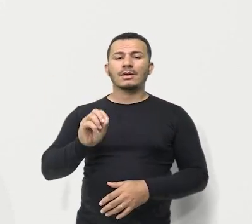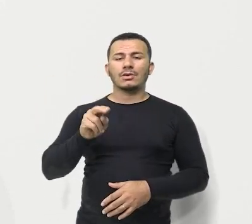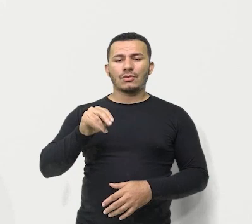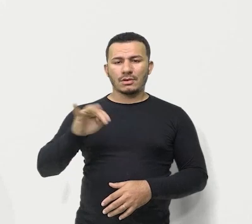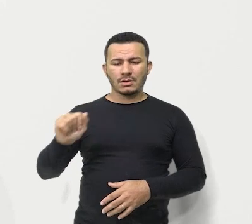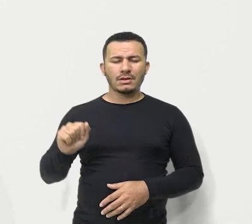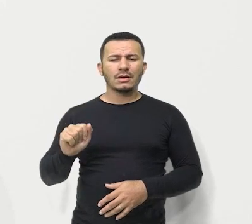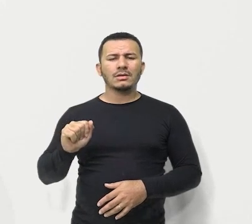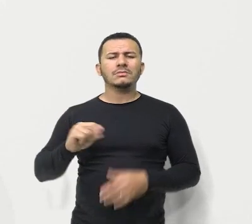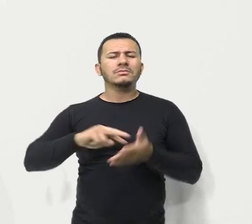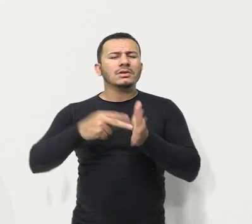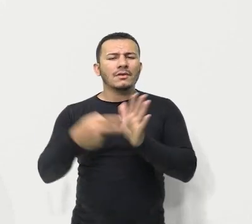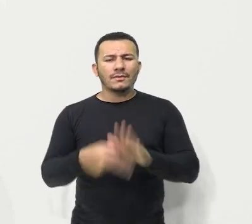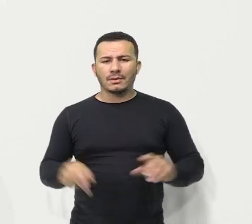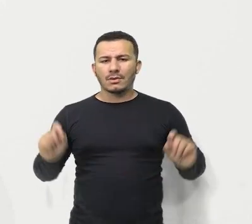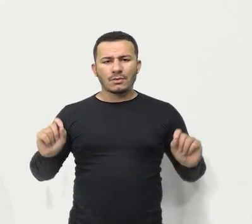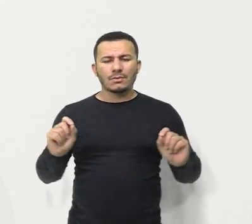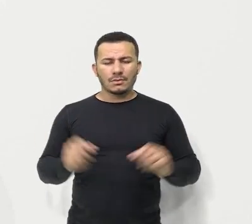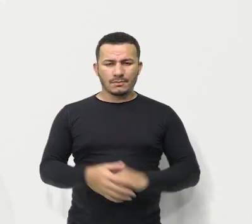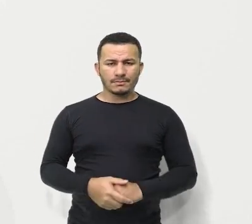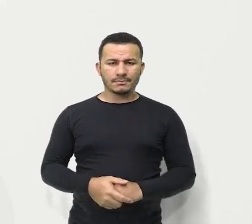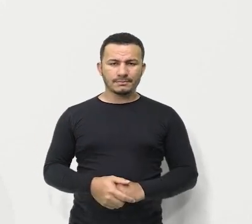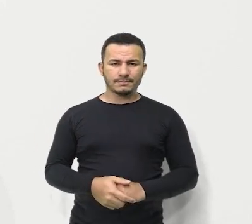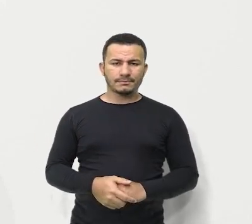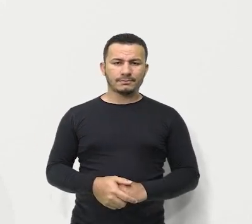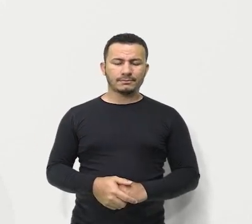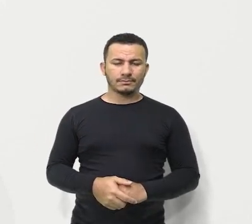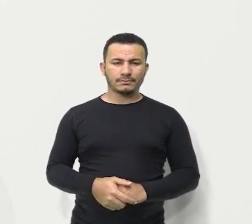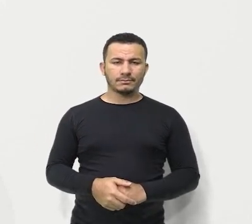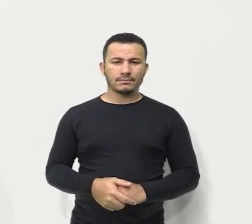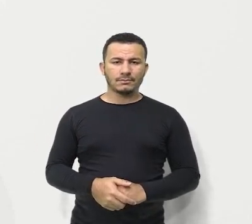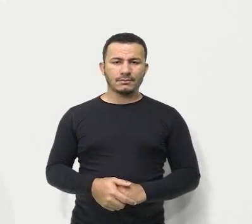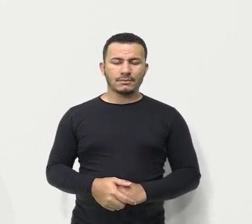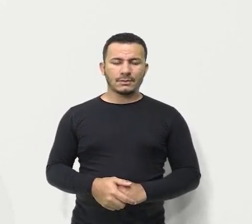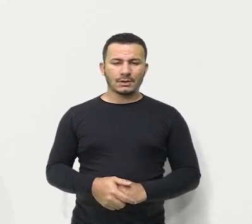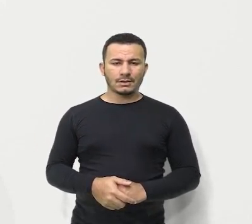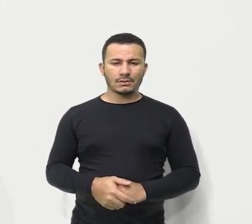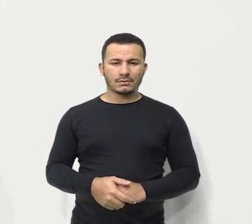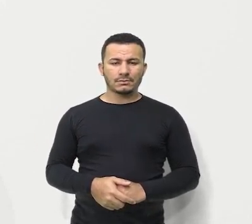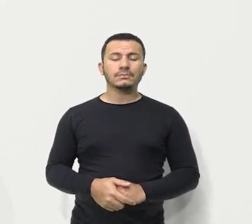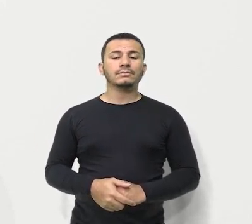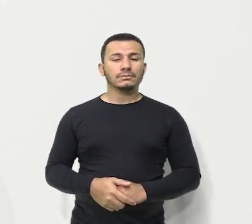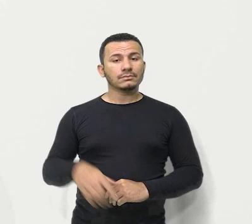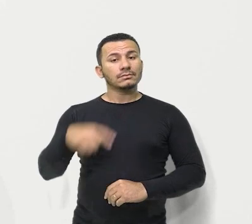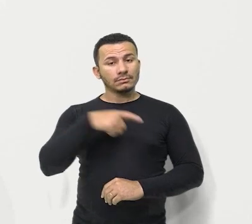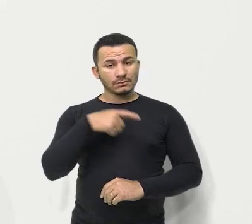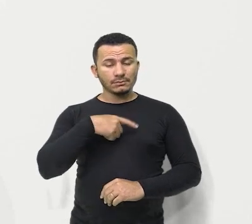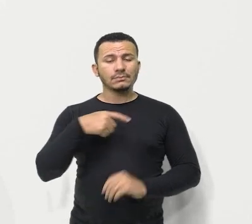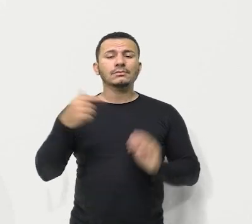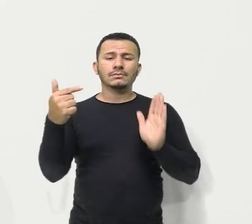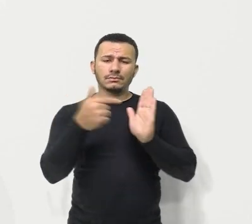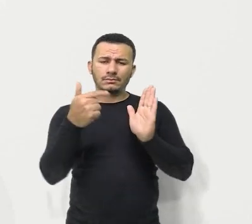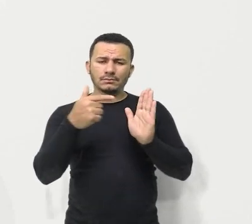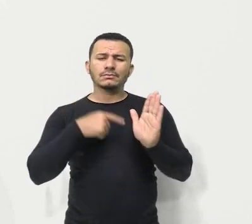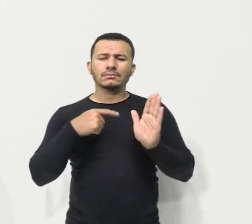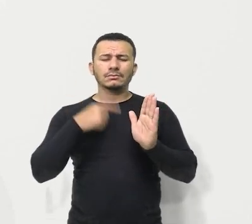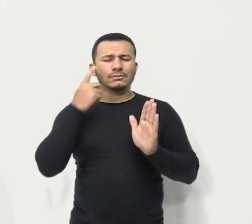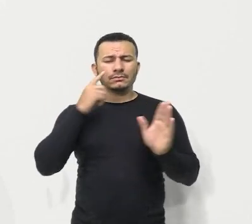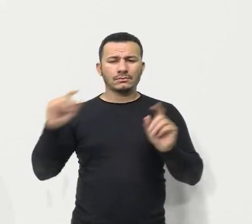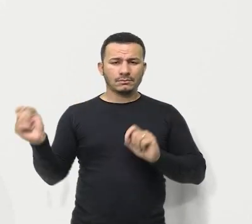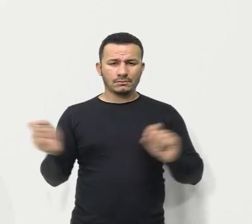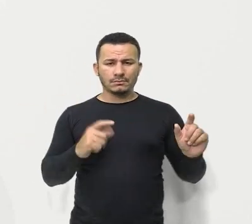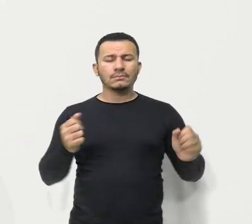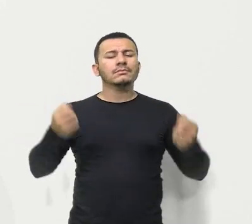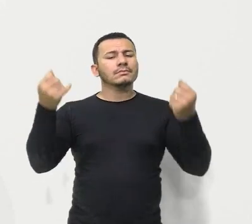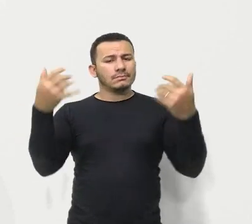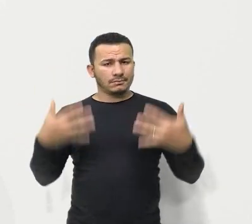próxima cartela, a gente tem justamente um processo aqui de definição do que é a ironia. Então, olhem